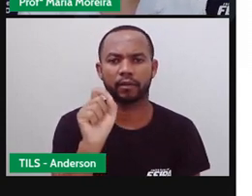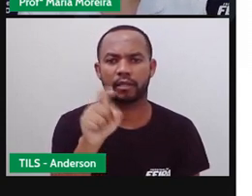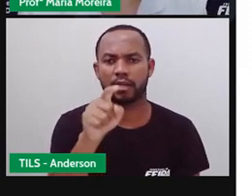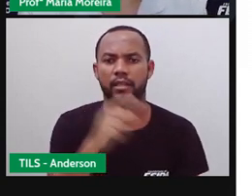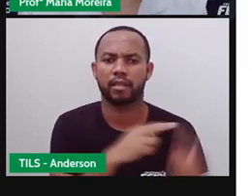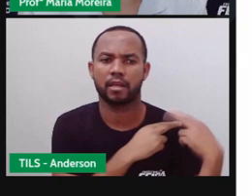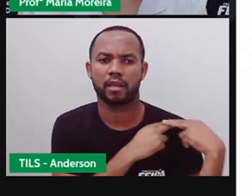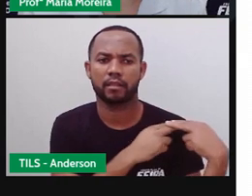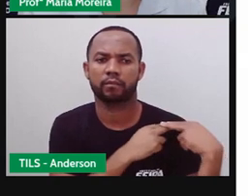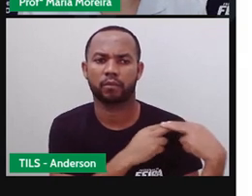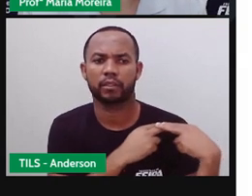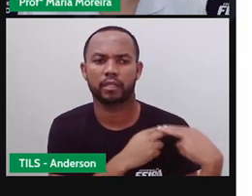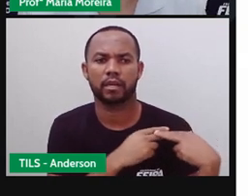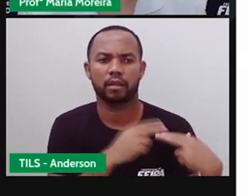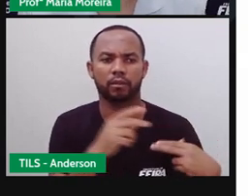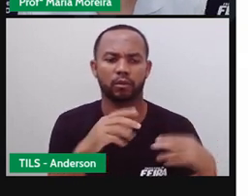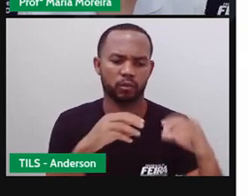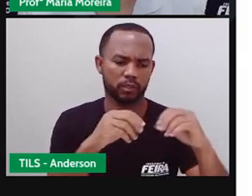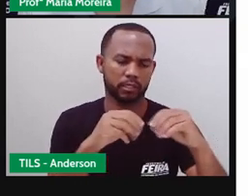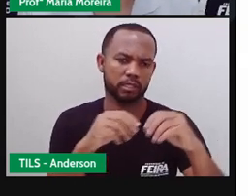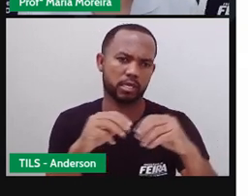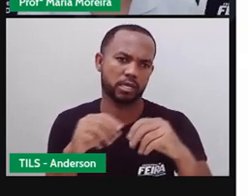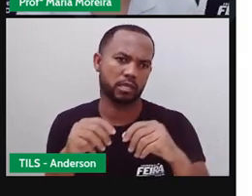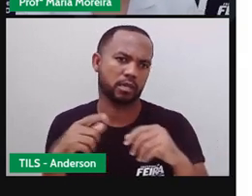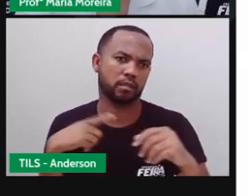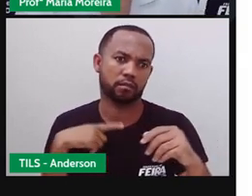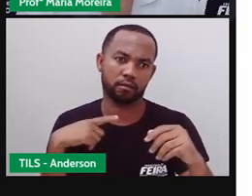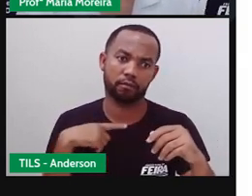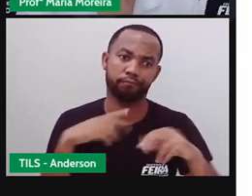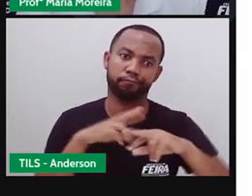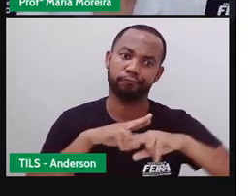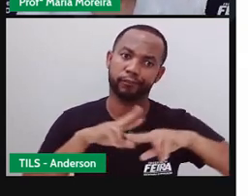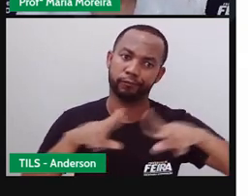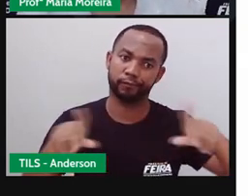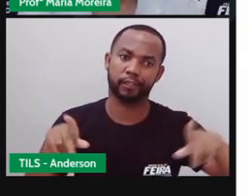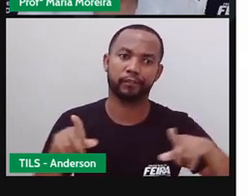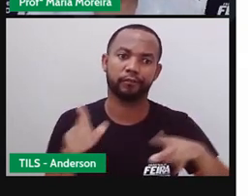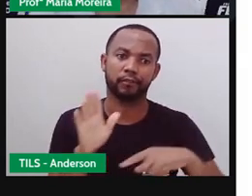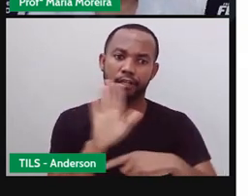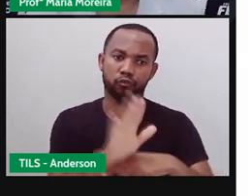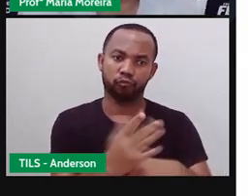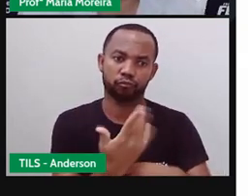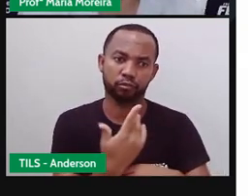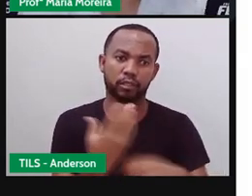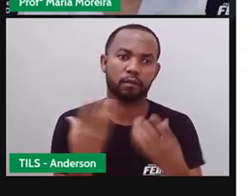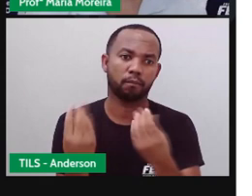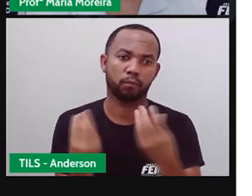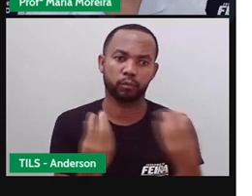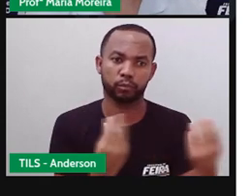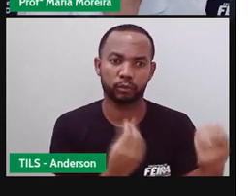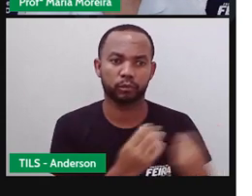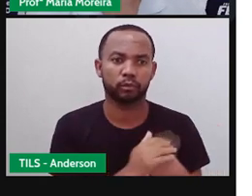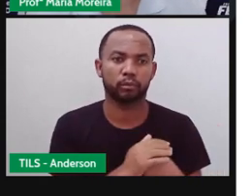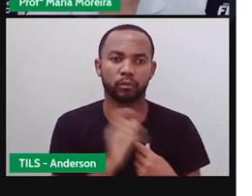responsável pela produção da seda existem outros também é isso que produzem que ajuda muito aí na